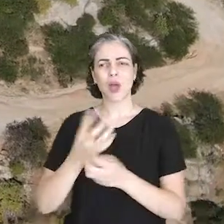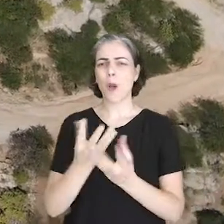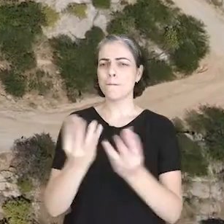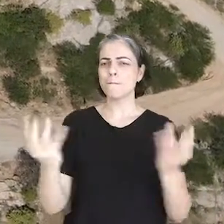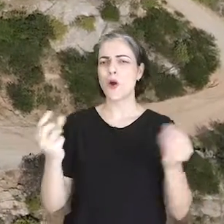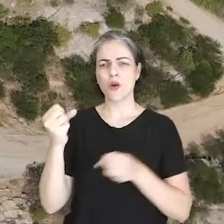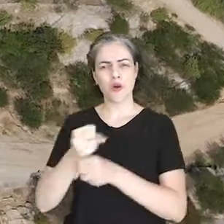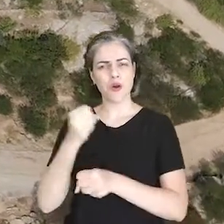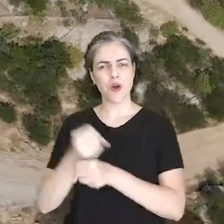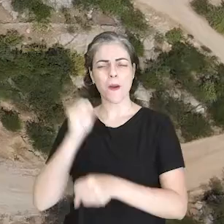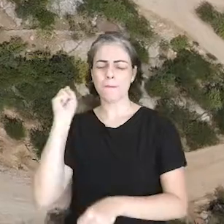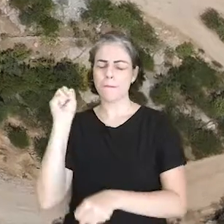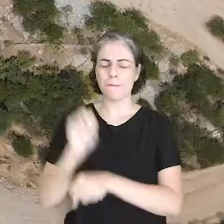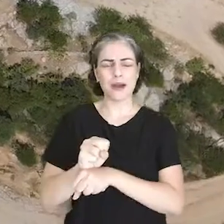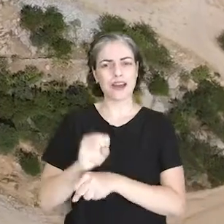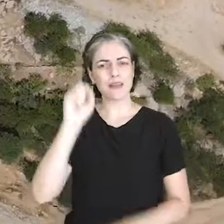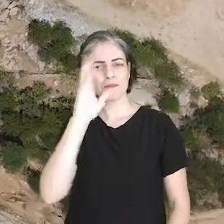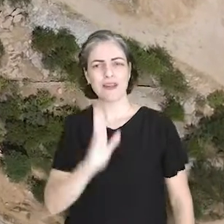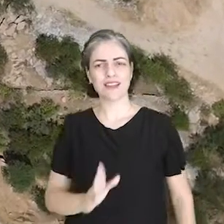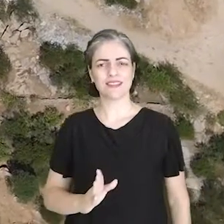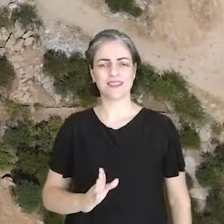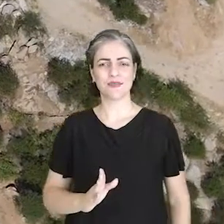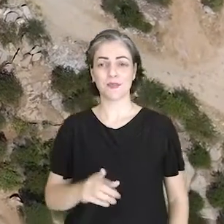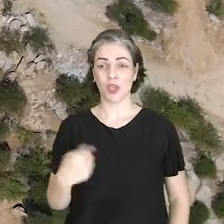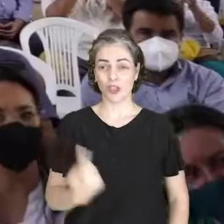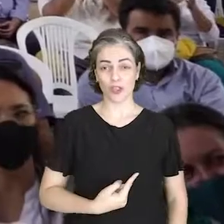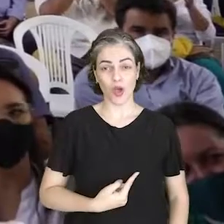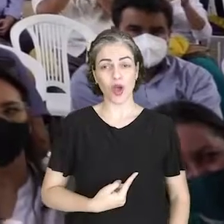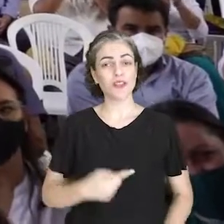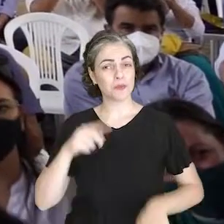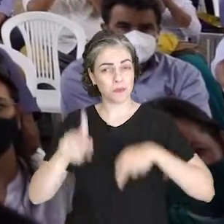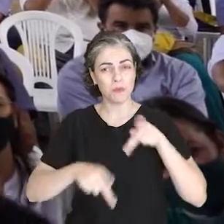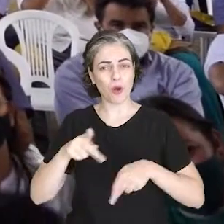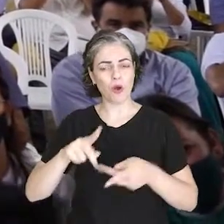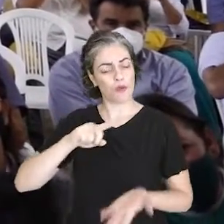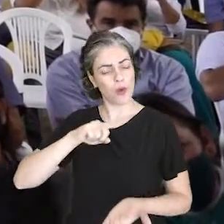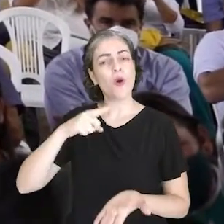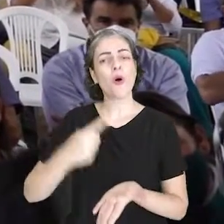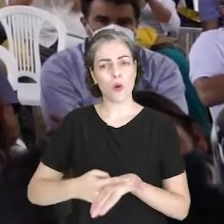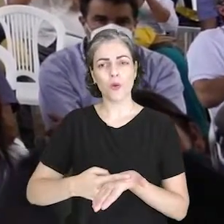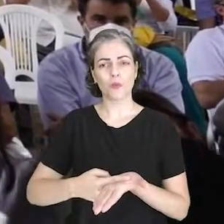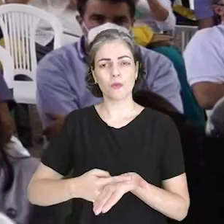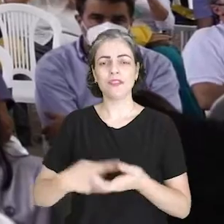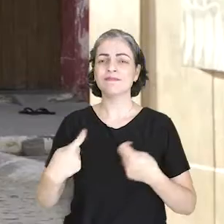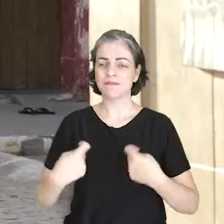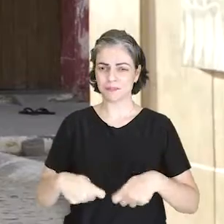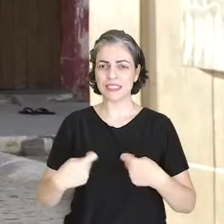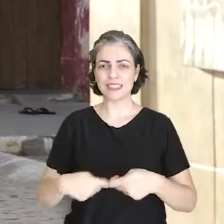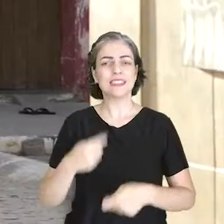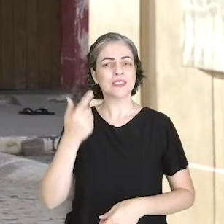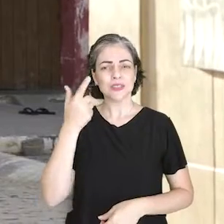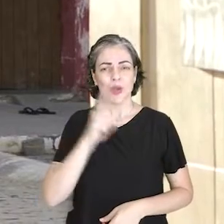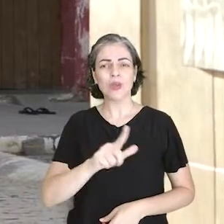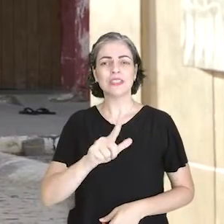das milhares de obras que estavam paralisadas para esse país. Nós, o povo brasileiro, temos um compromisso que